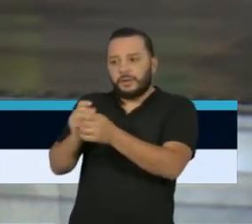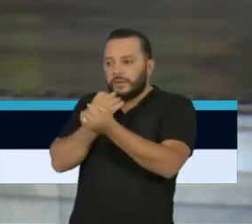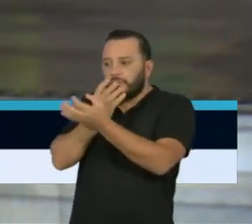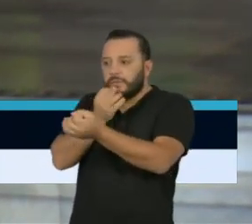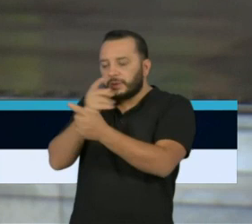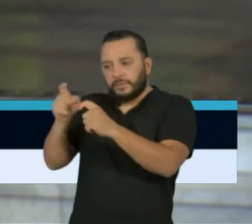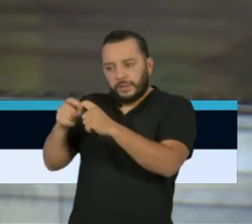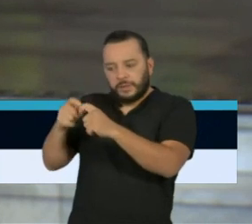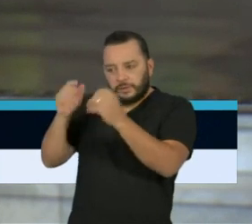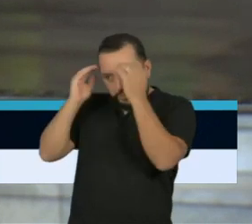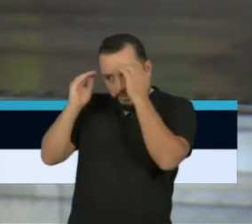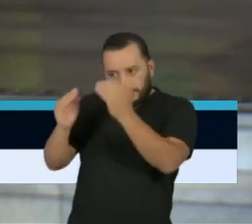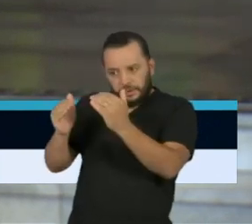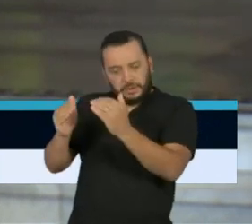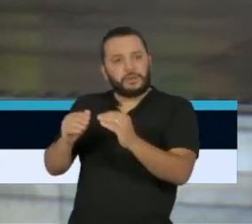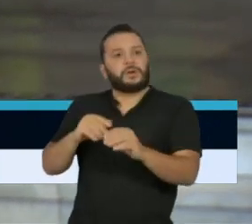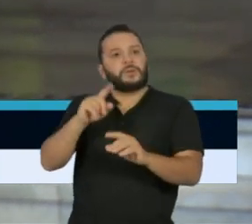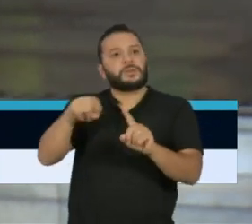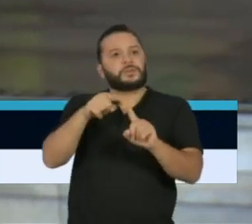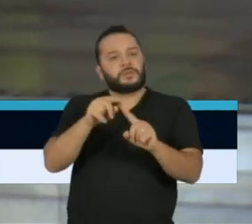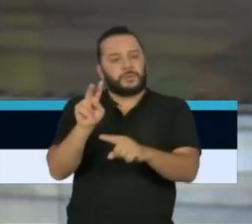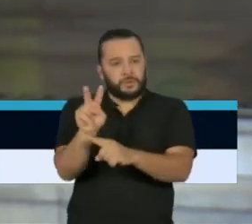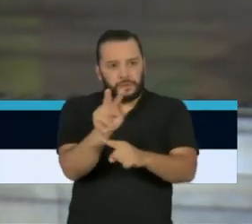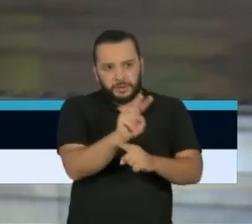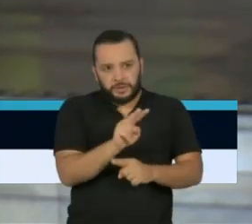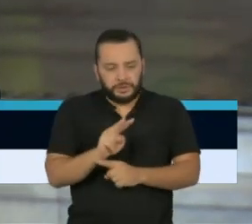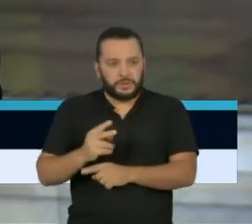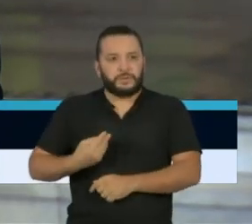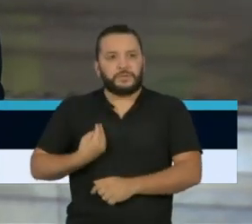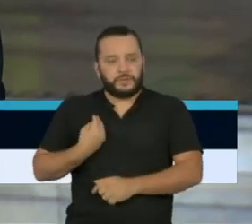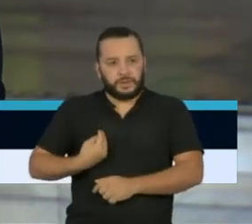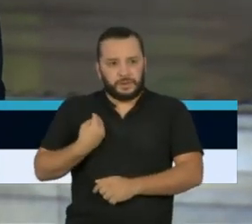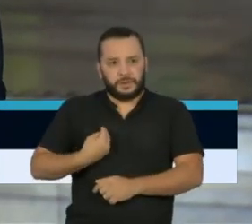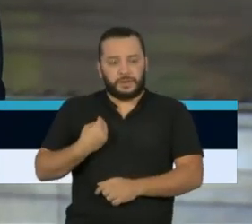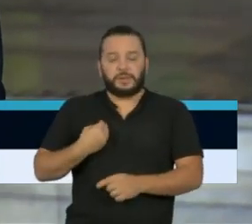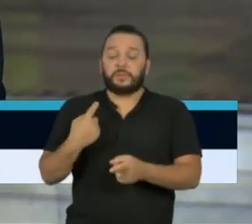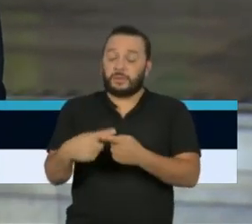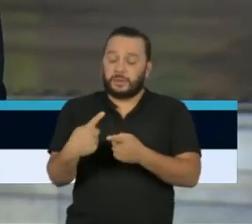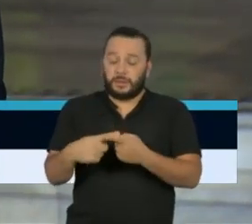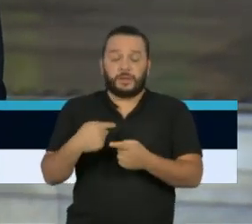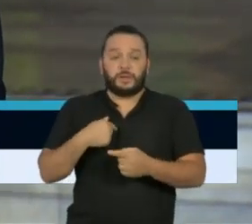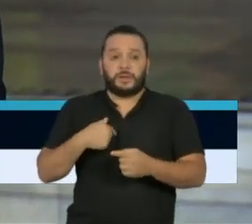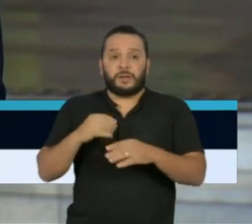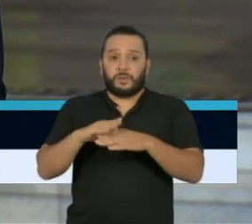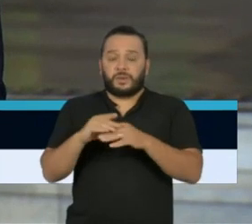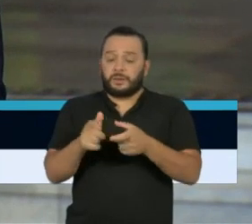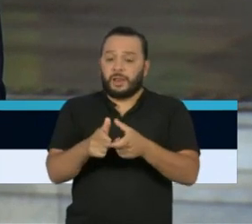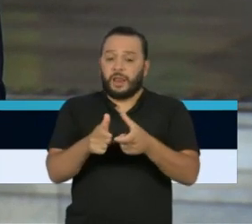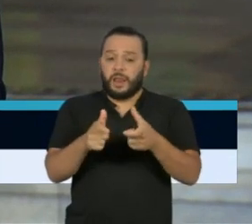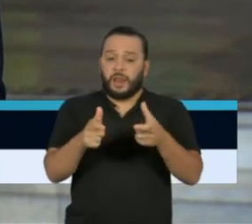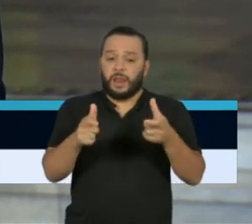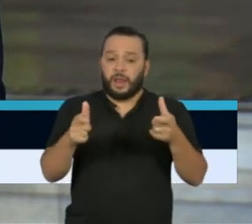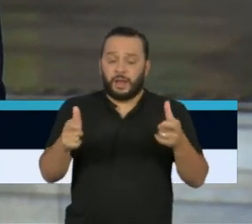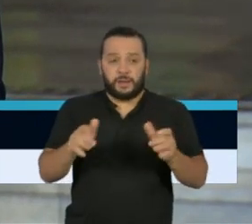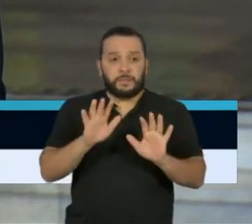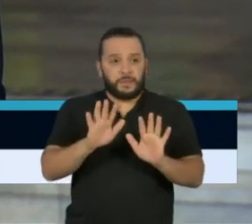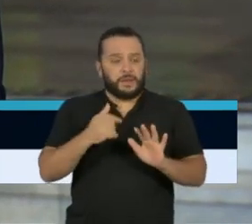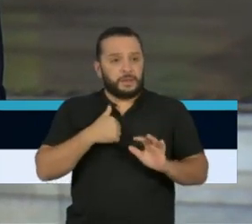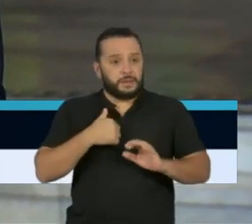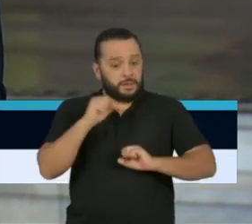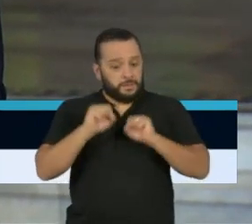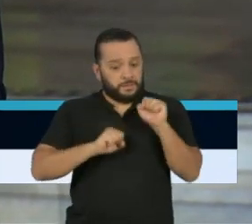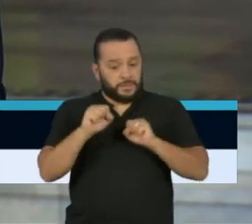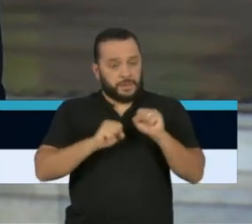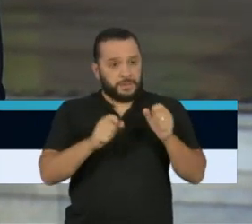médicas. O objetivo é proteger vidas e que o momento do pico da doença se aproxima. Ao mesmo tempo, micro e pequenos empresários,